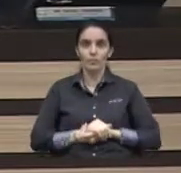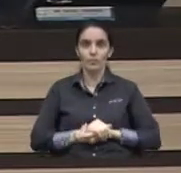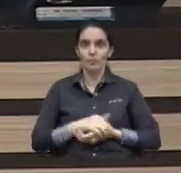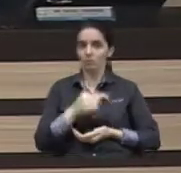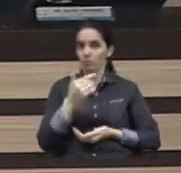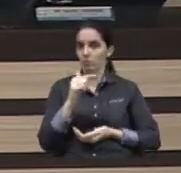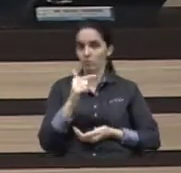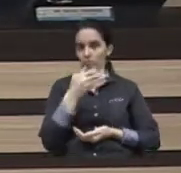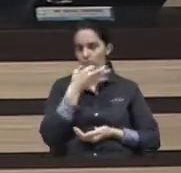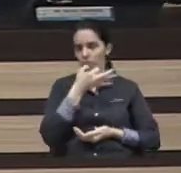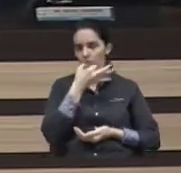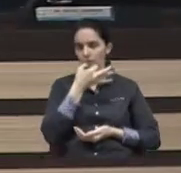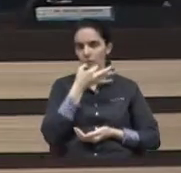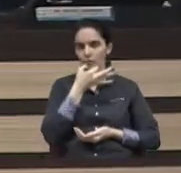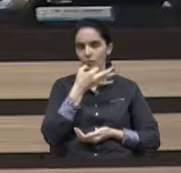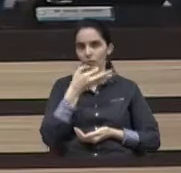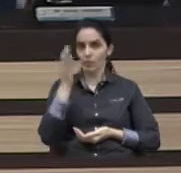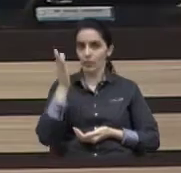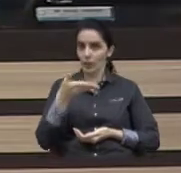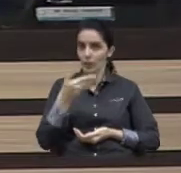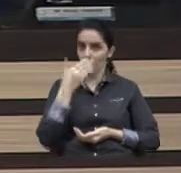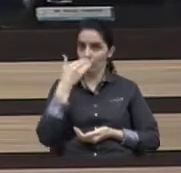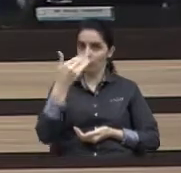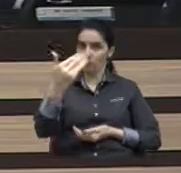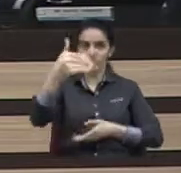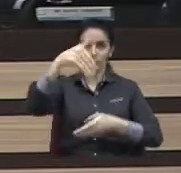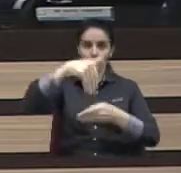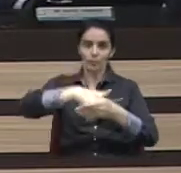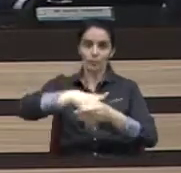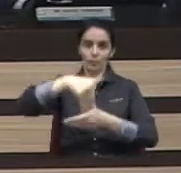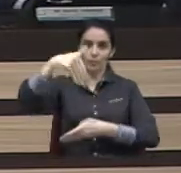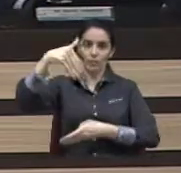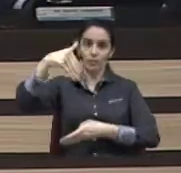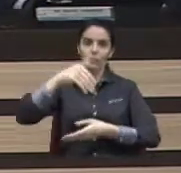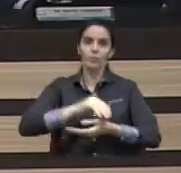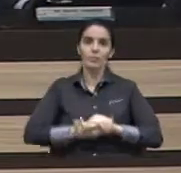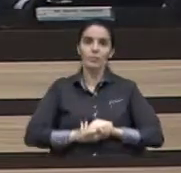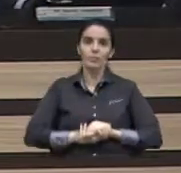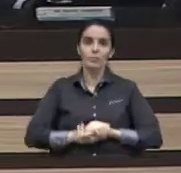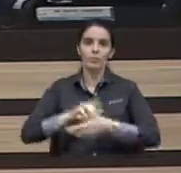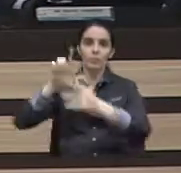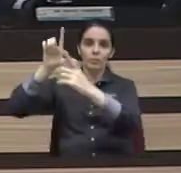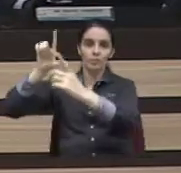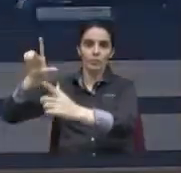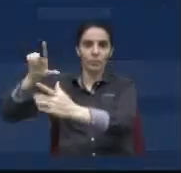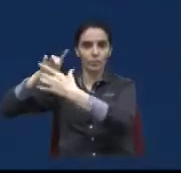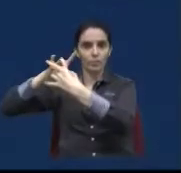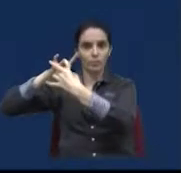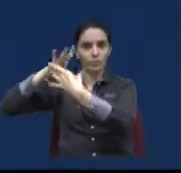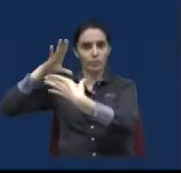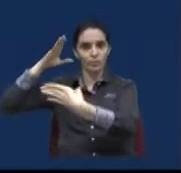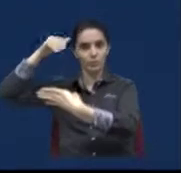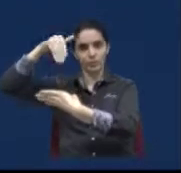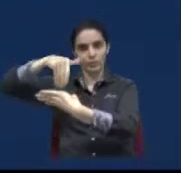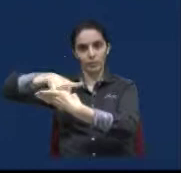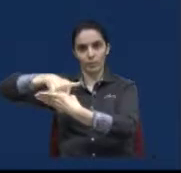Não havendo, o pedido vai à votação. E o painel de votação está aberto, senhores